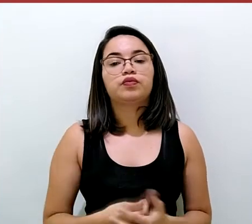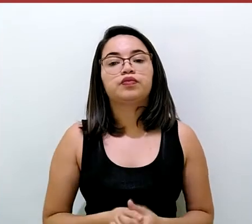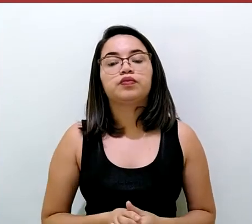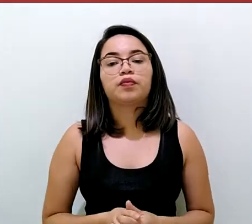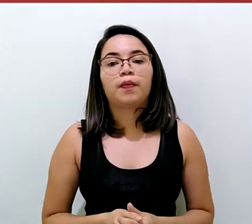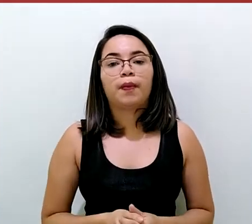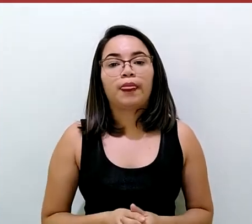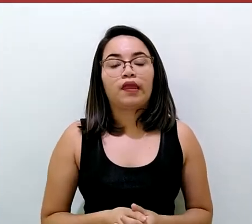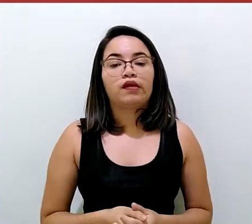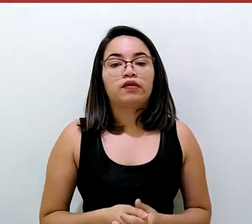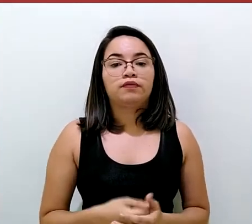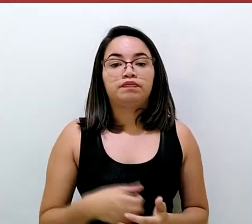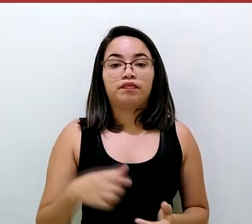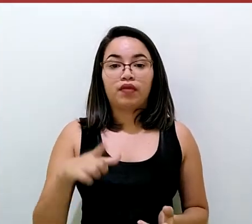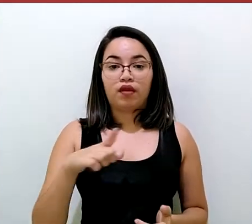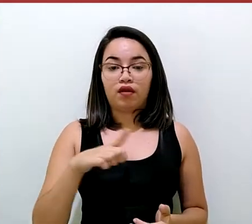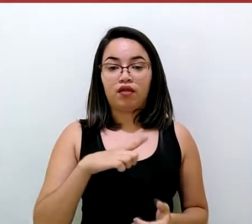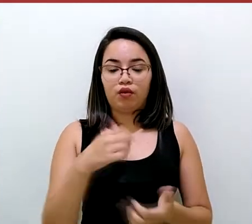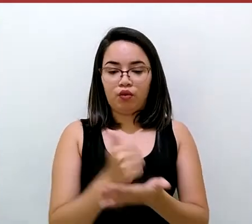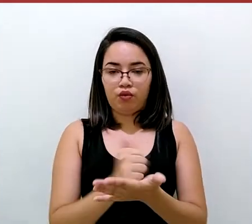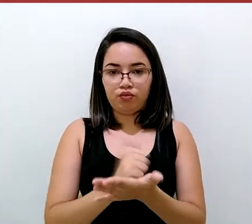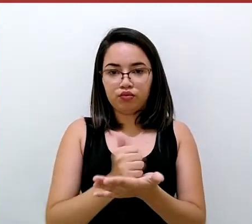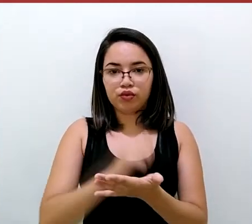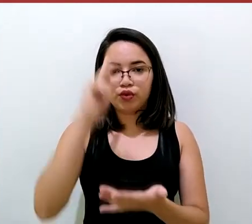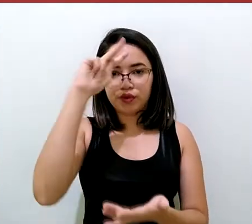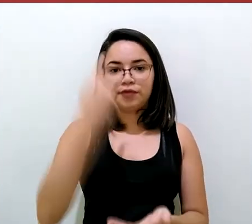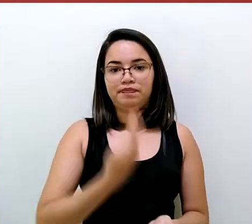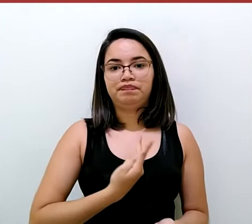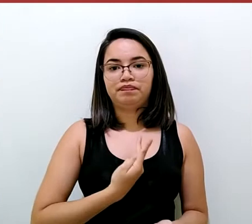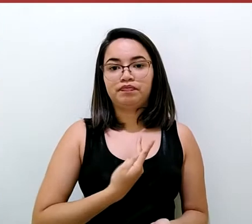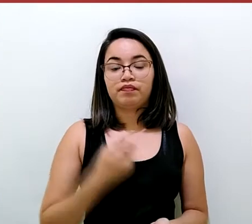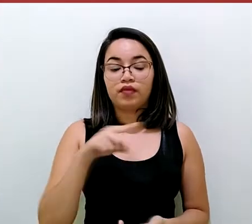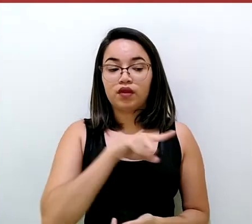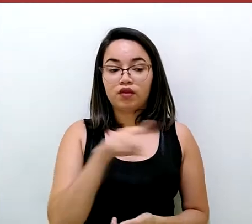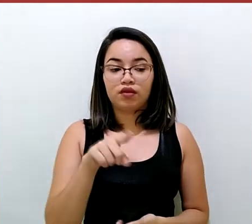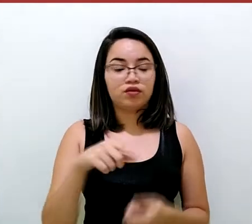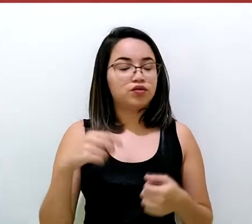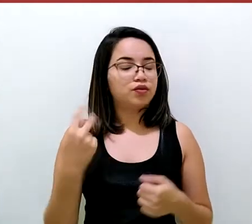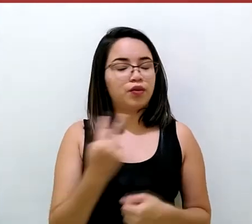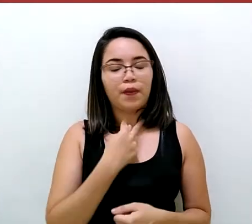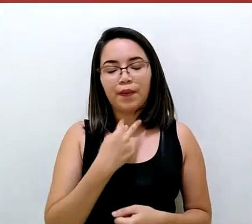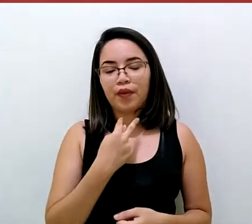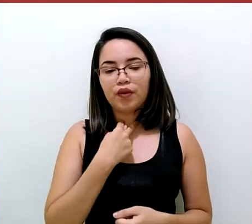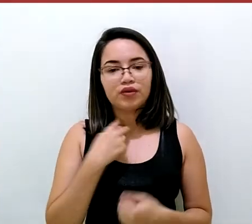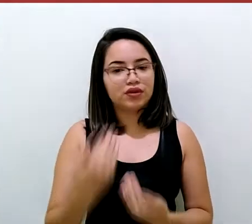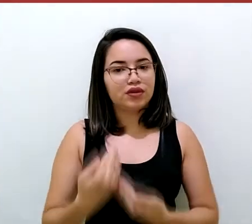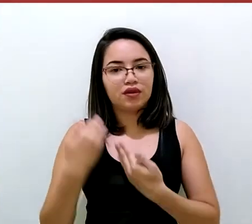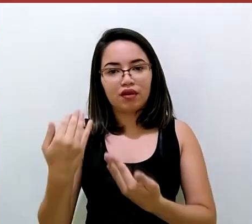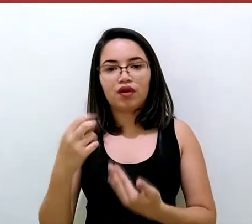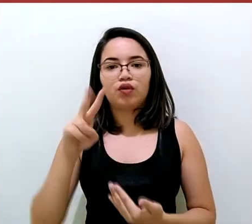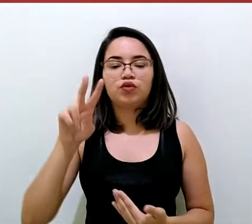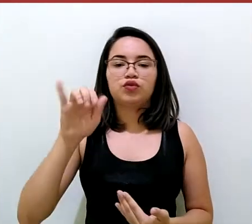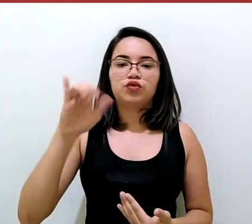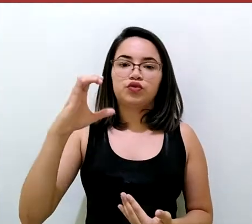a exercer um autocontrole na vida, que eles não devem se entregar